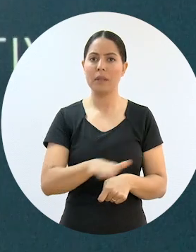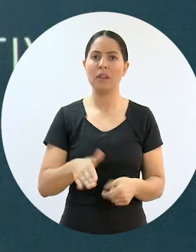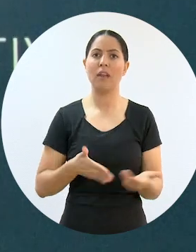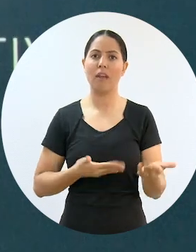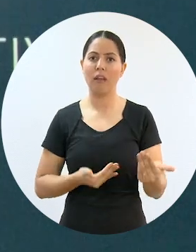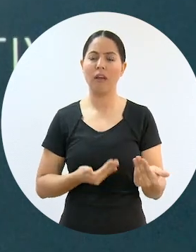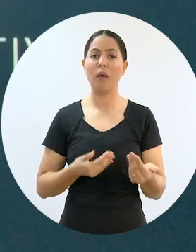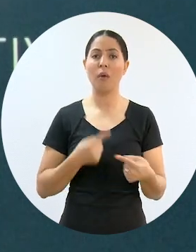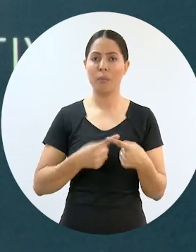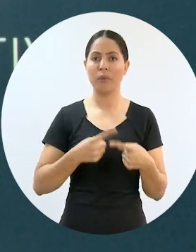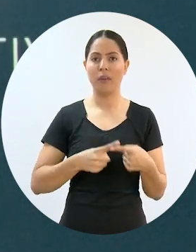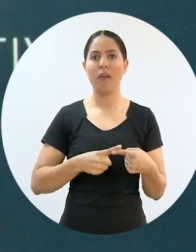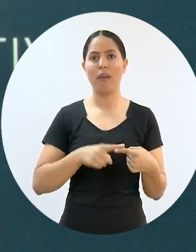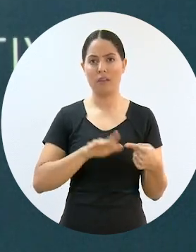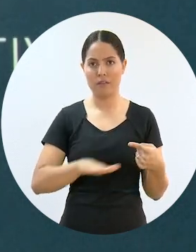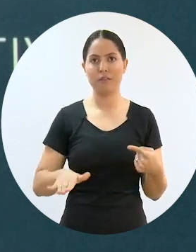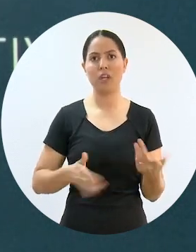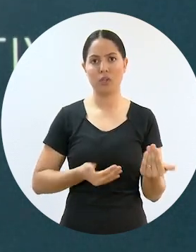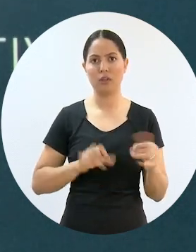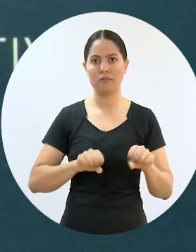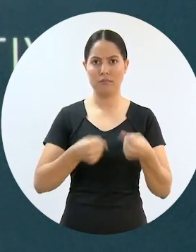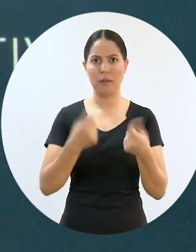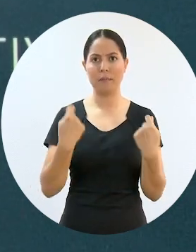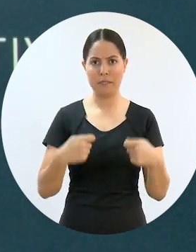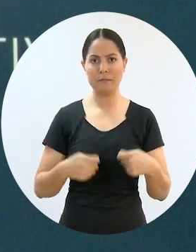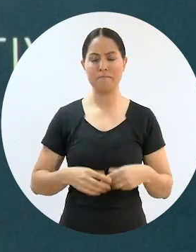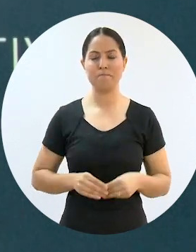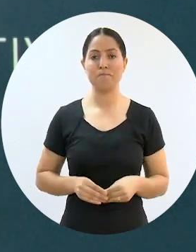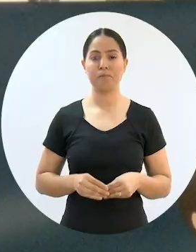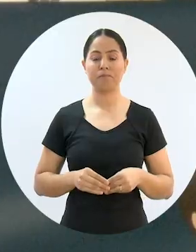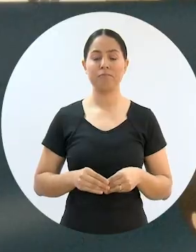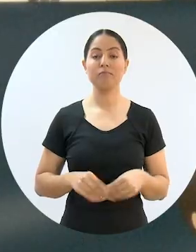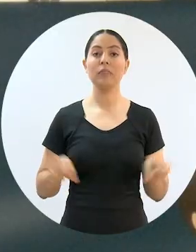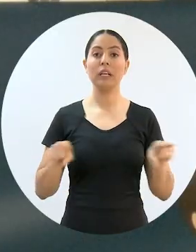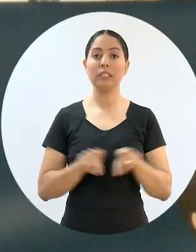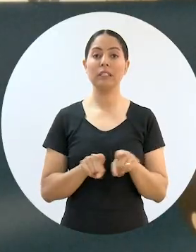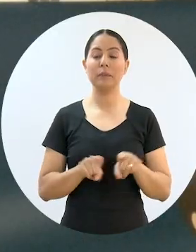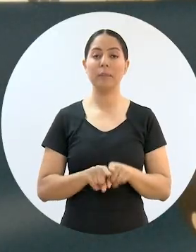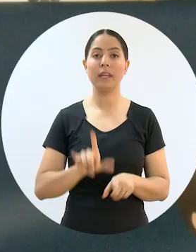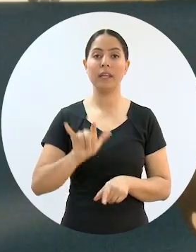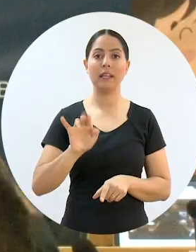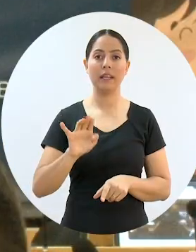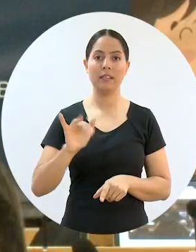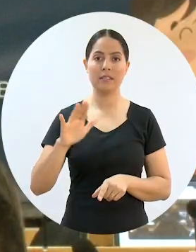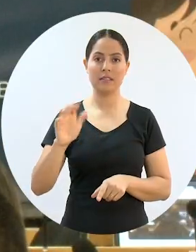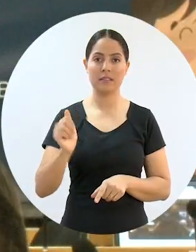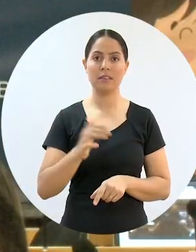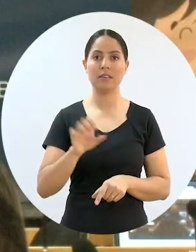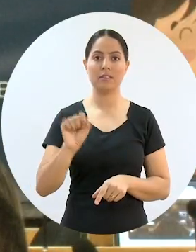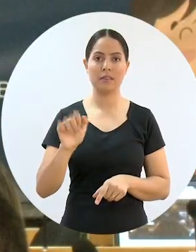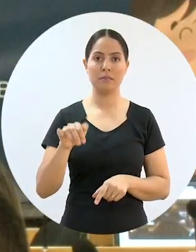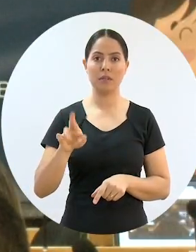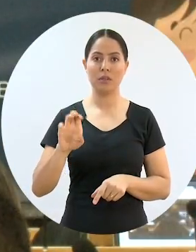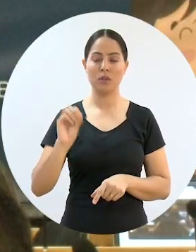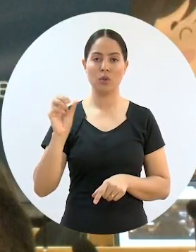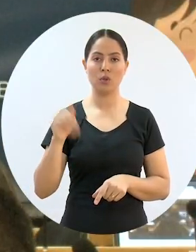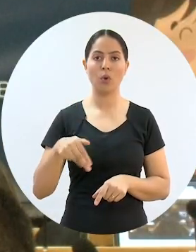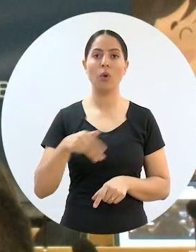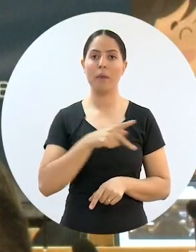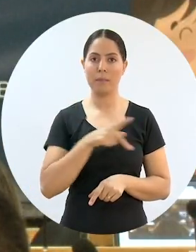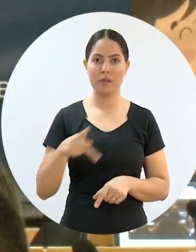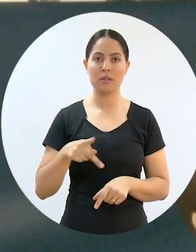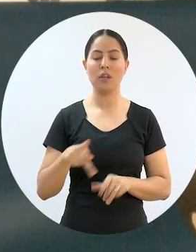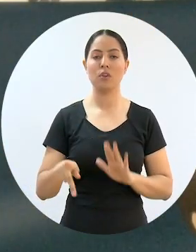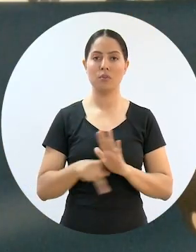de garantir uma proteção a essa infância e a essa adolescência. Glícia Salmeron, presidente da Comissão Especial